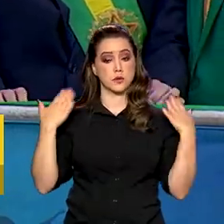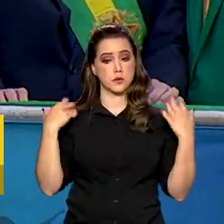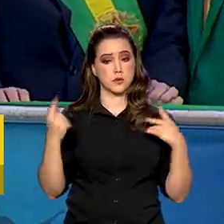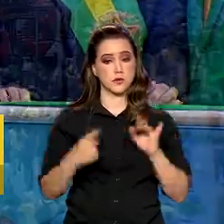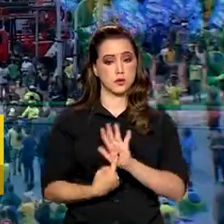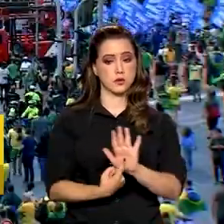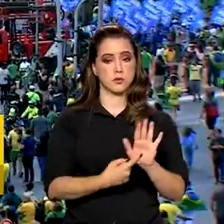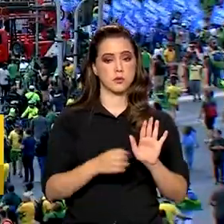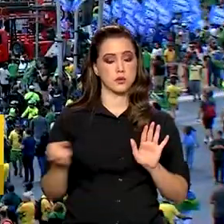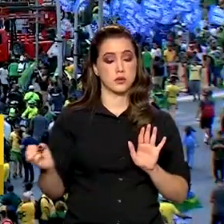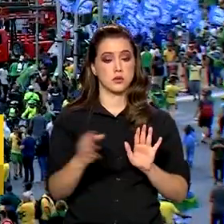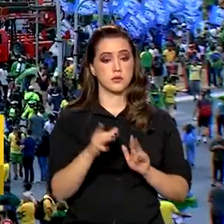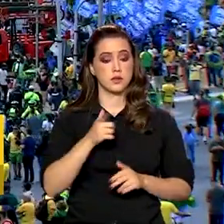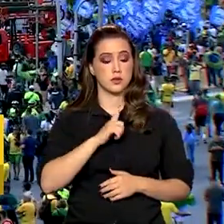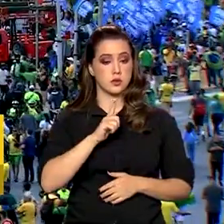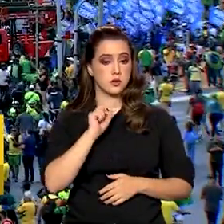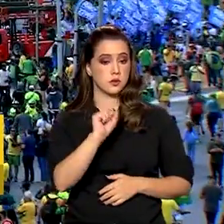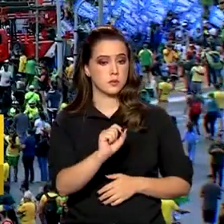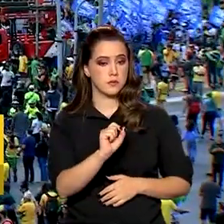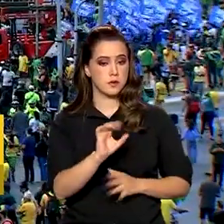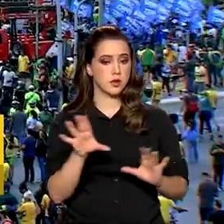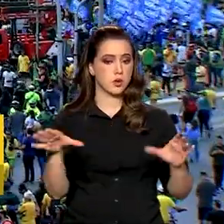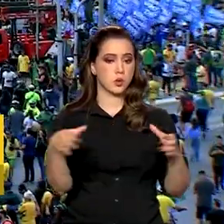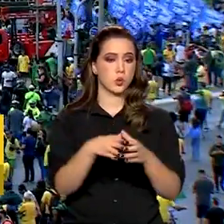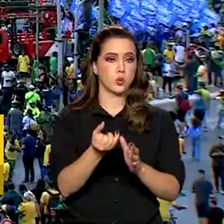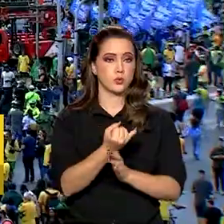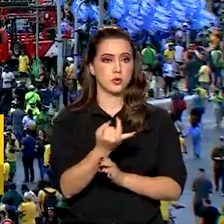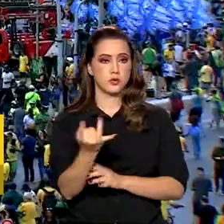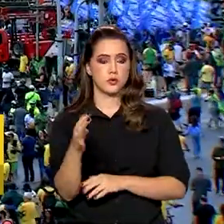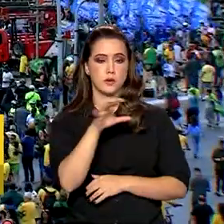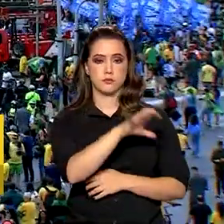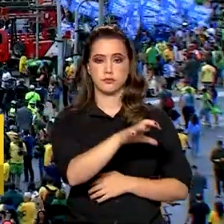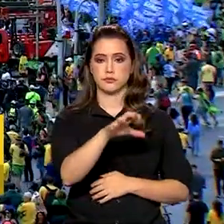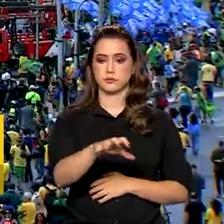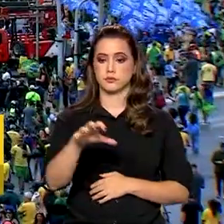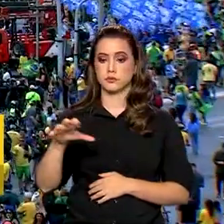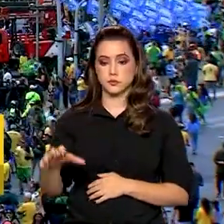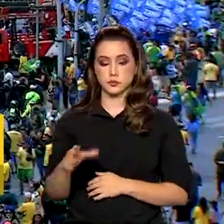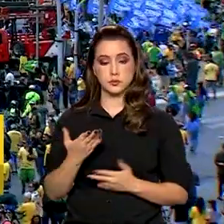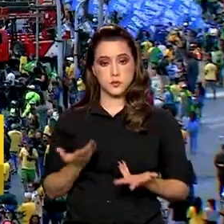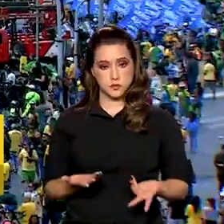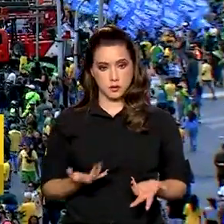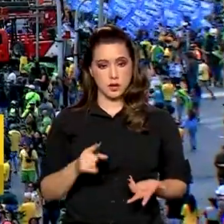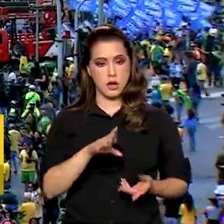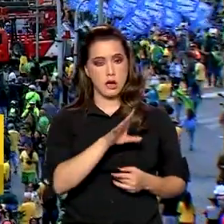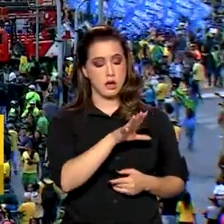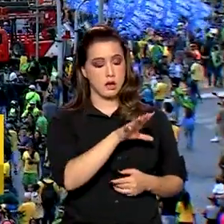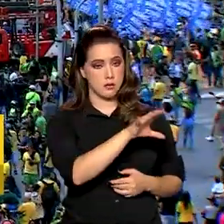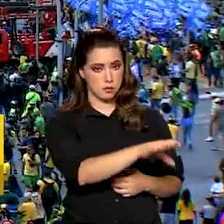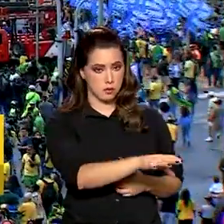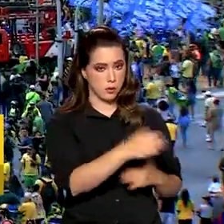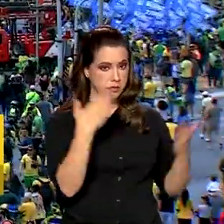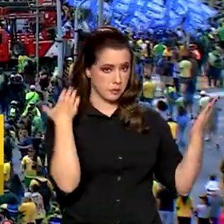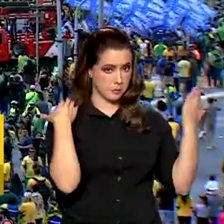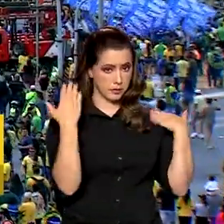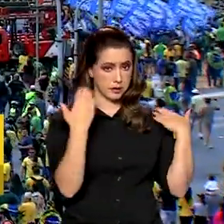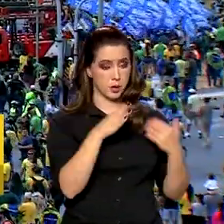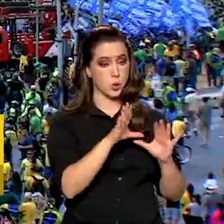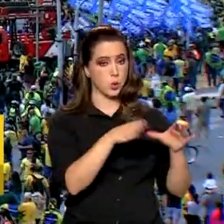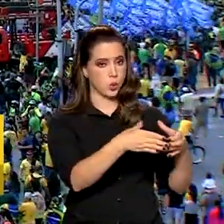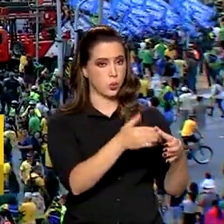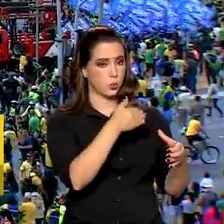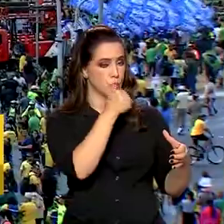uma novidade, que são as companhias mistas. Então, normalmente a Marinha desfilava com uma companhia de